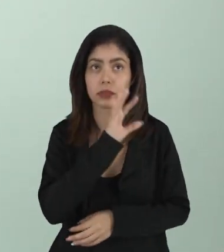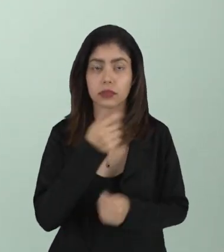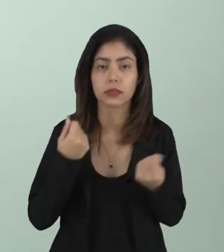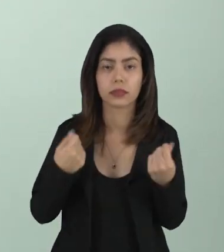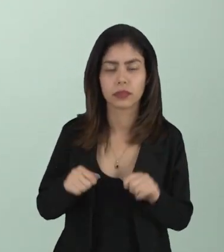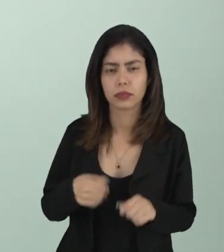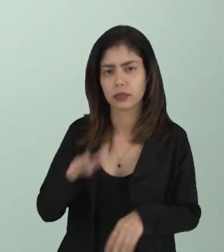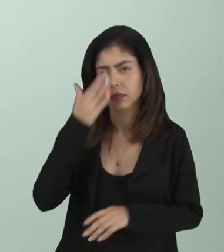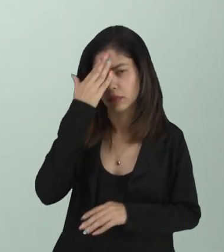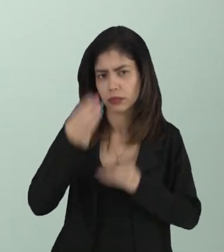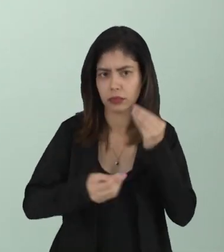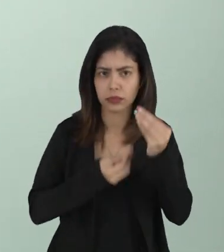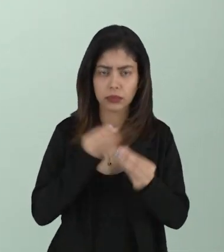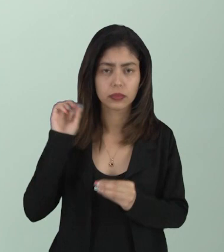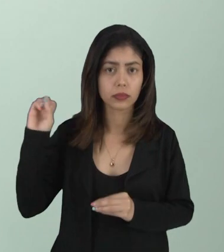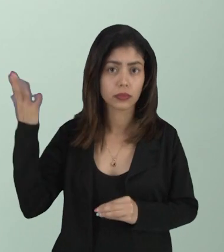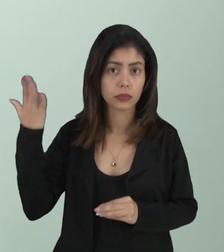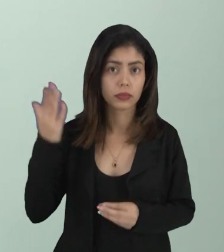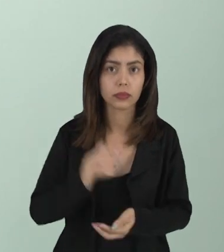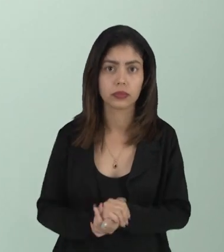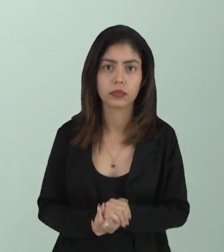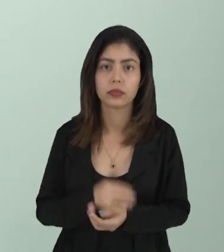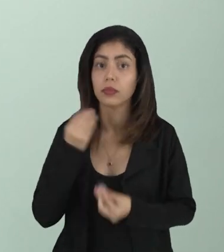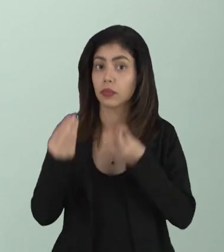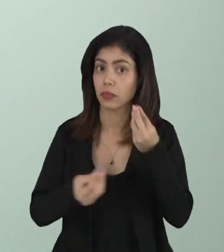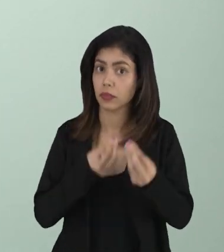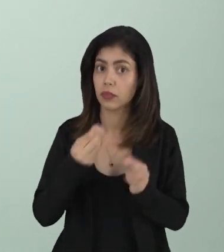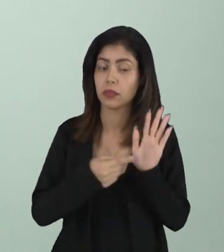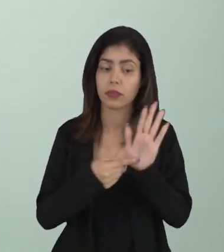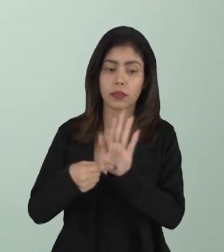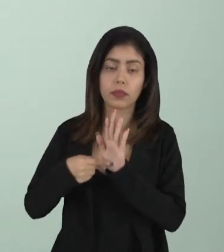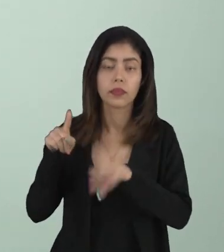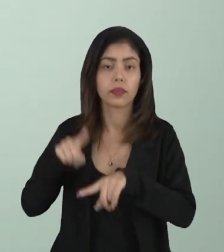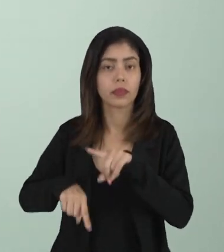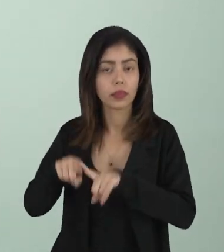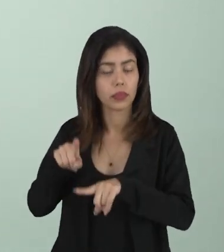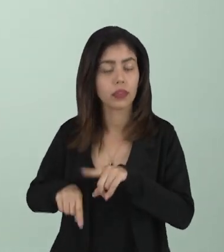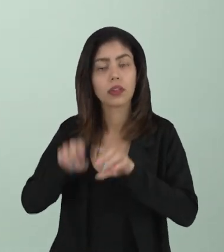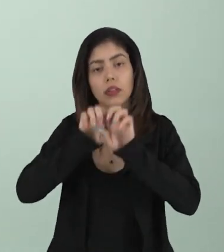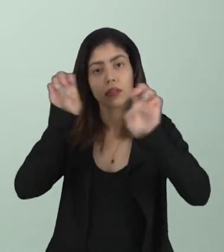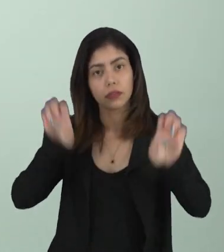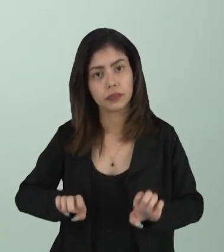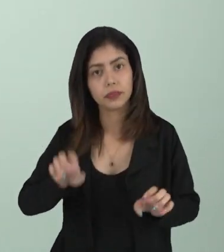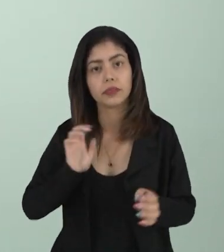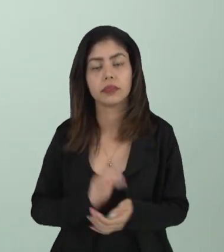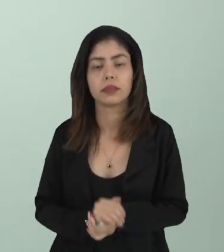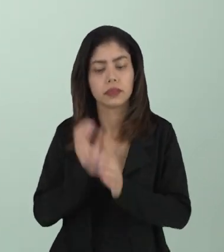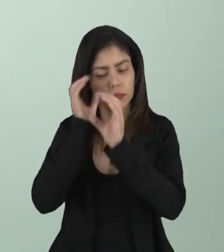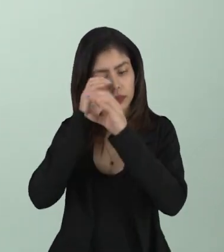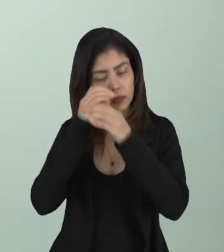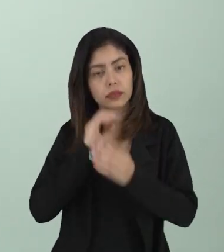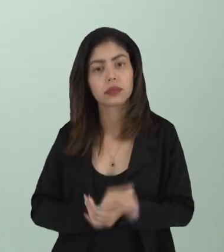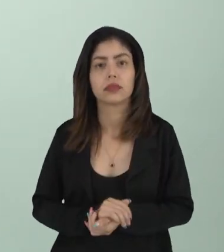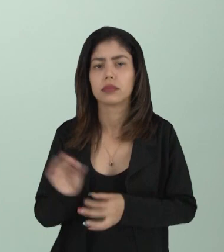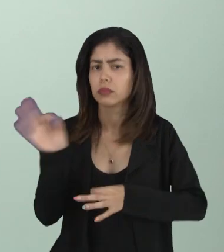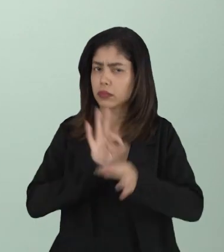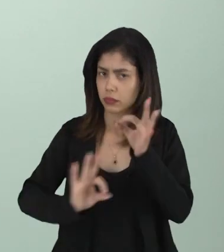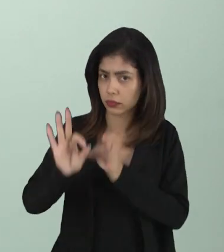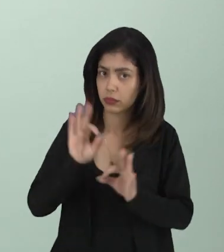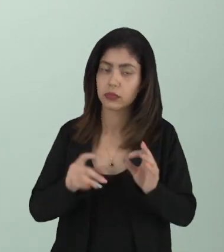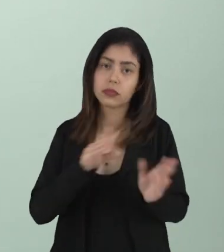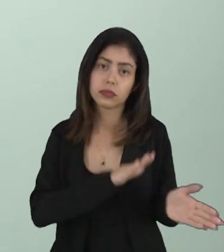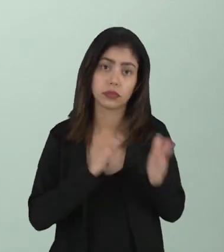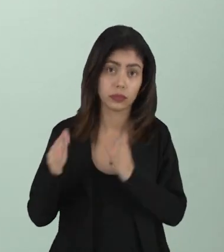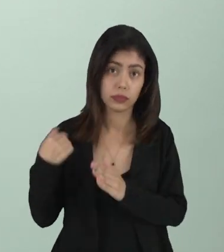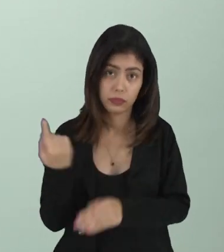como que acontece ou como que está arranjada a matéria. Ou seja, como que as estruturas microscópicas estão organizadas para a